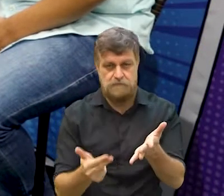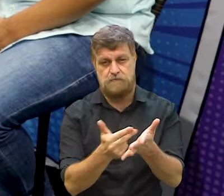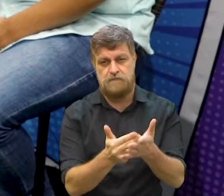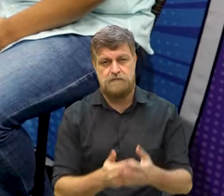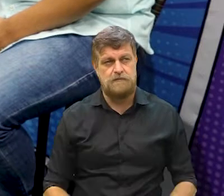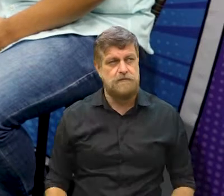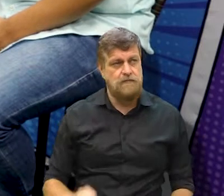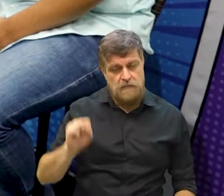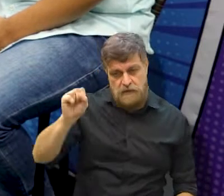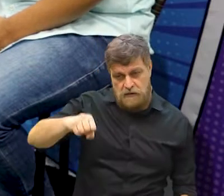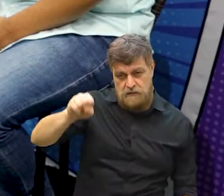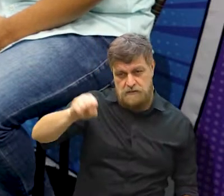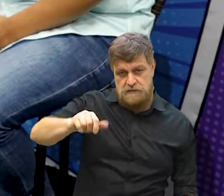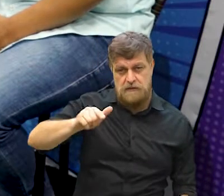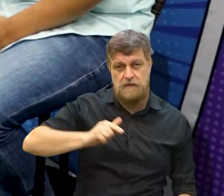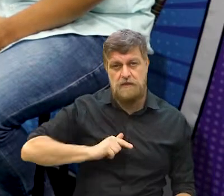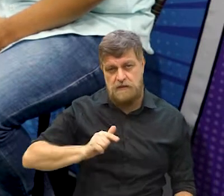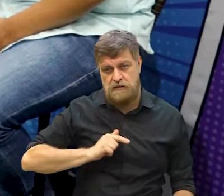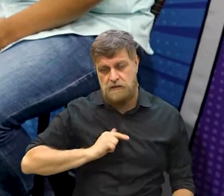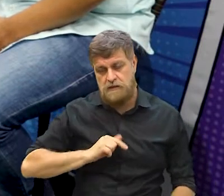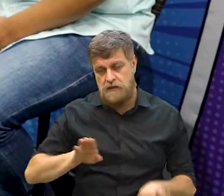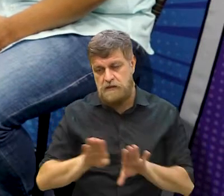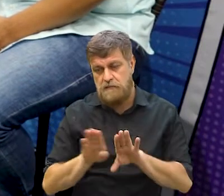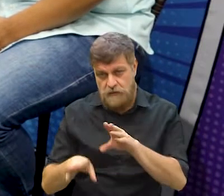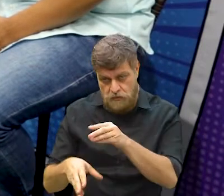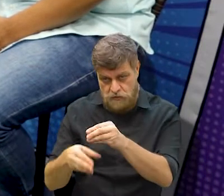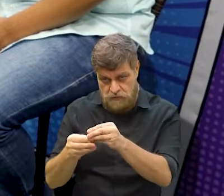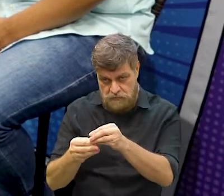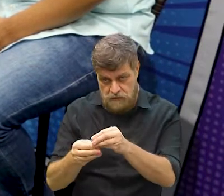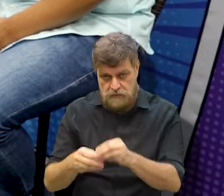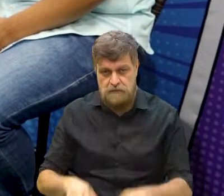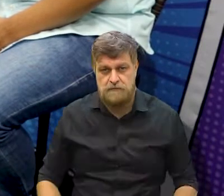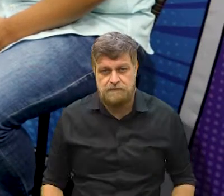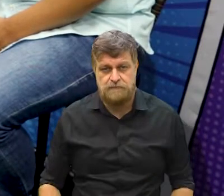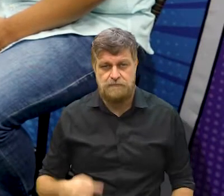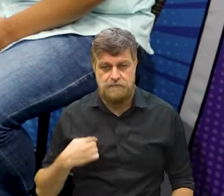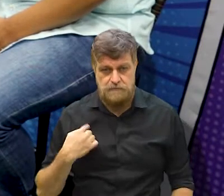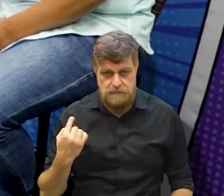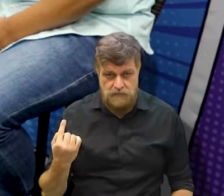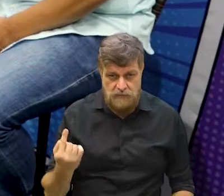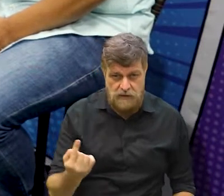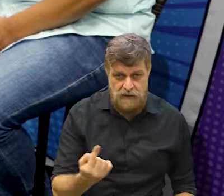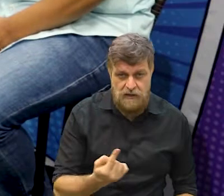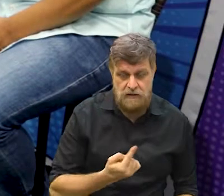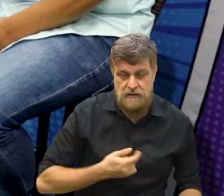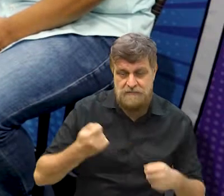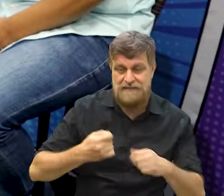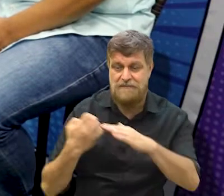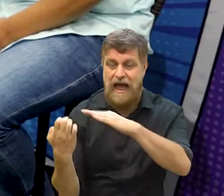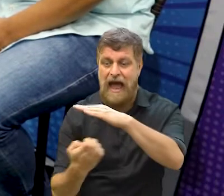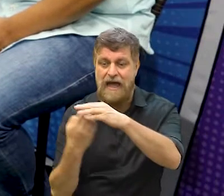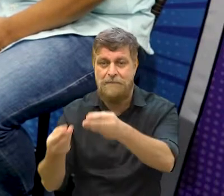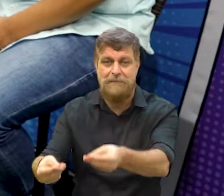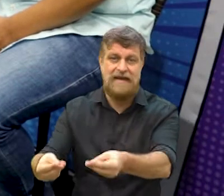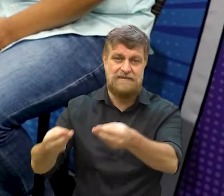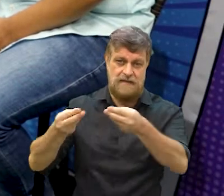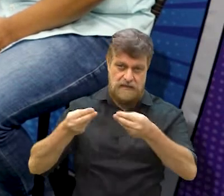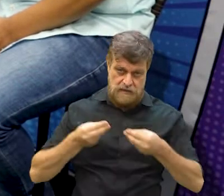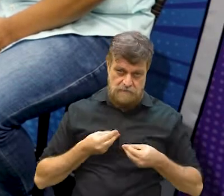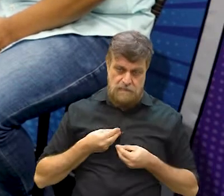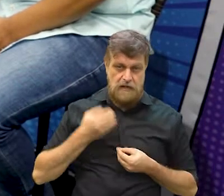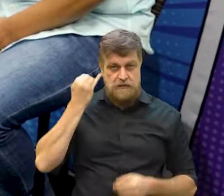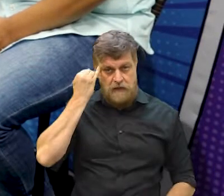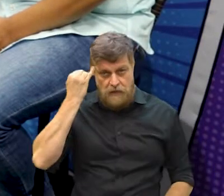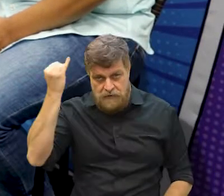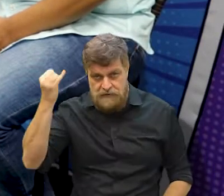Bem assim, tem muita coisa, mas a gente geralmente recebe esse tema da empresa. Mas tem muita coisa